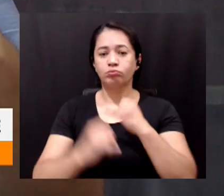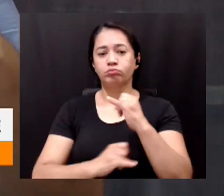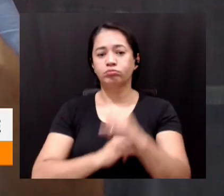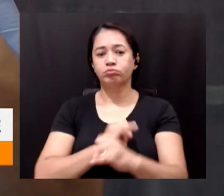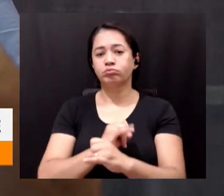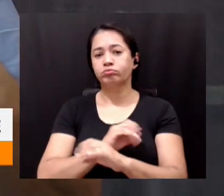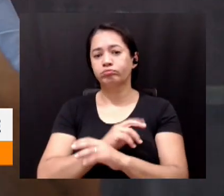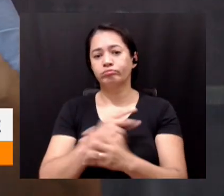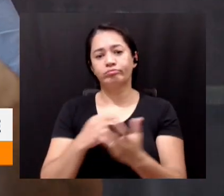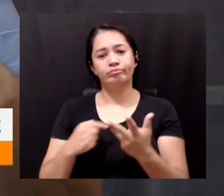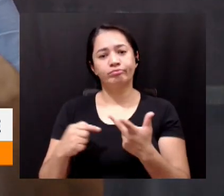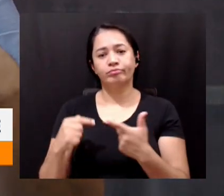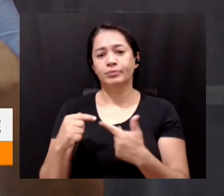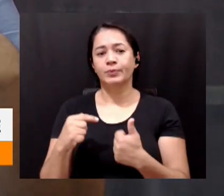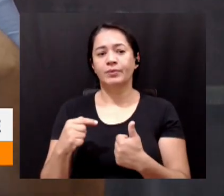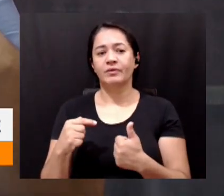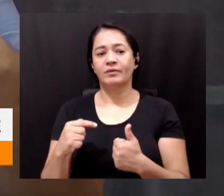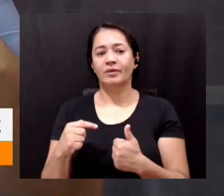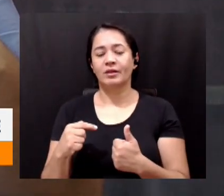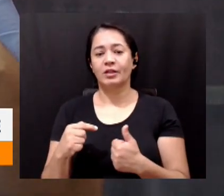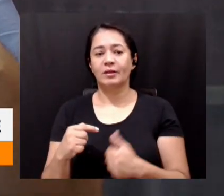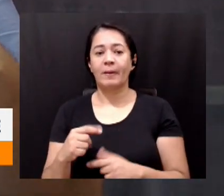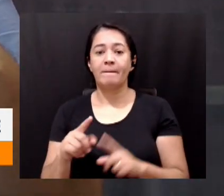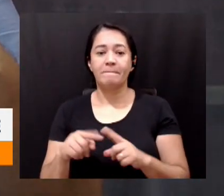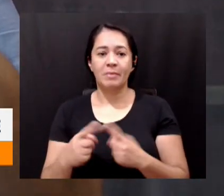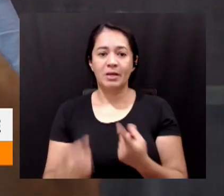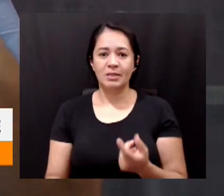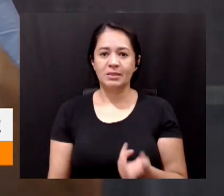E não existe ainda, né,